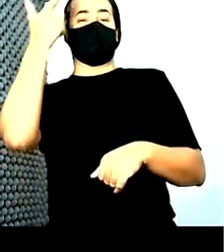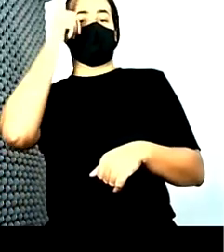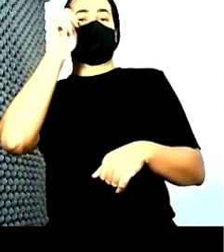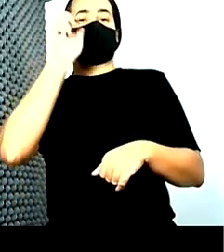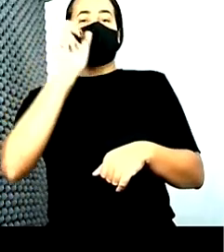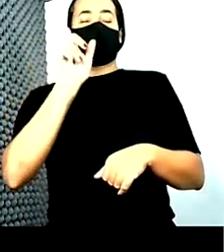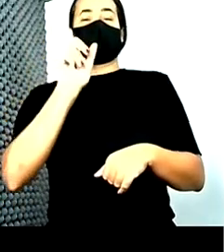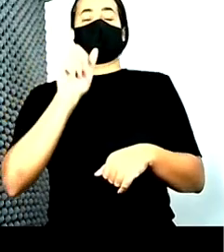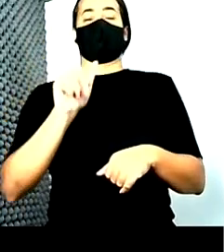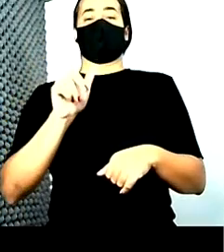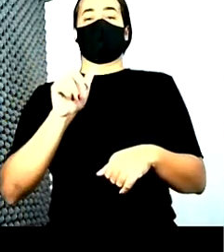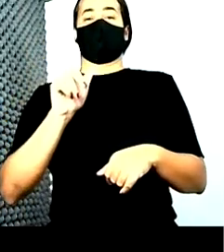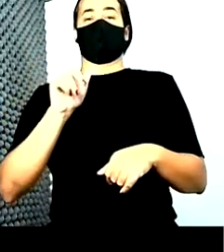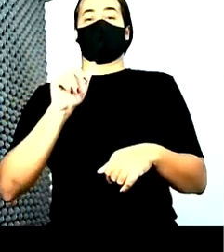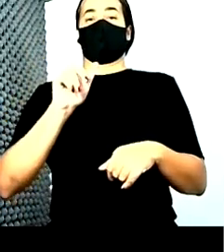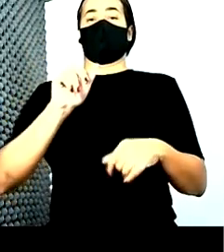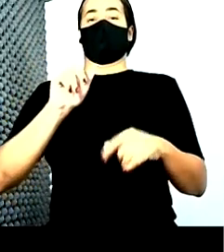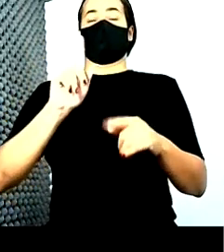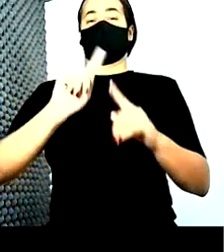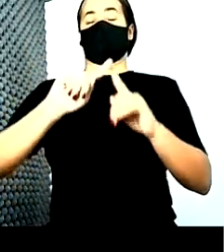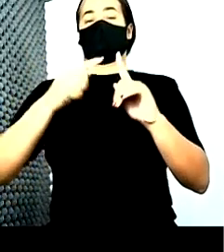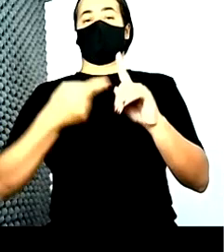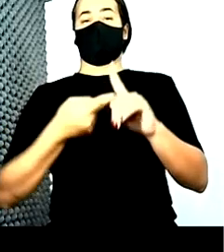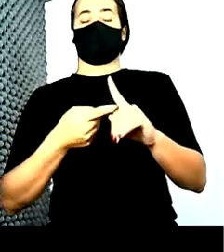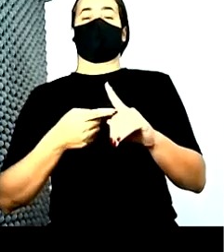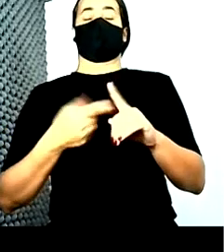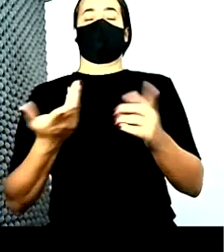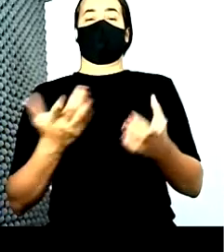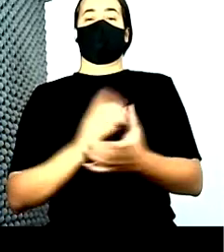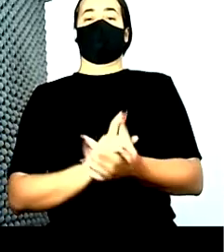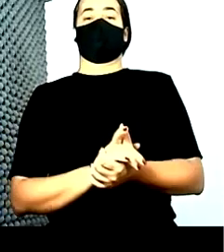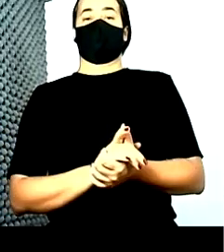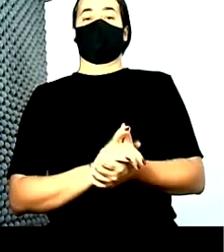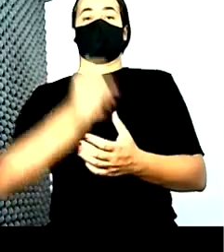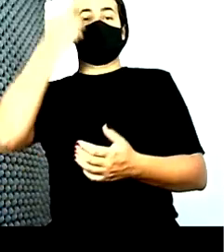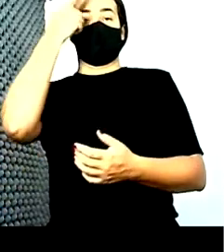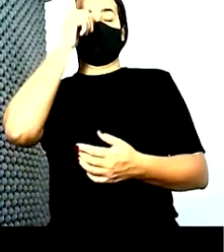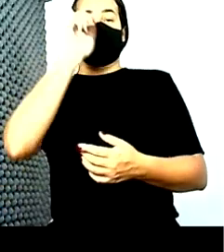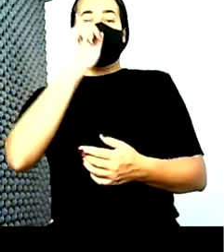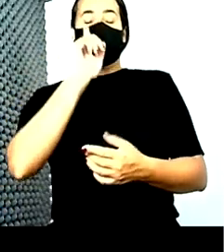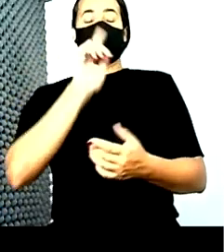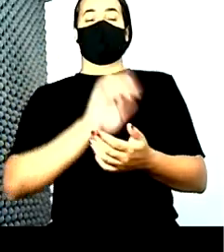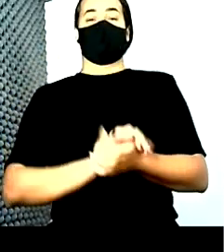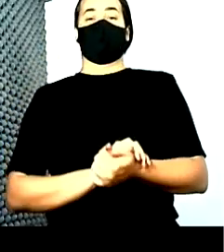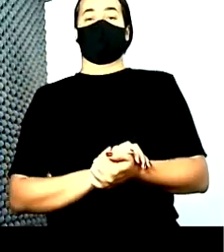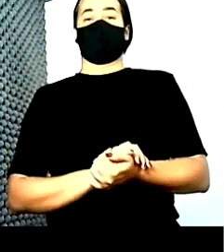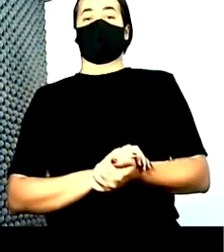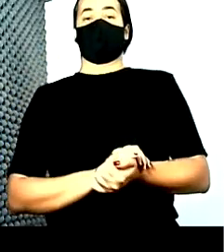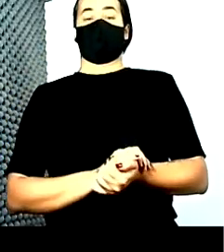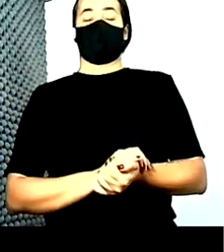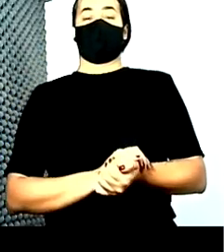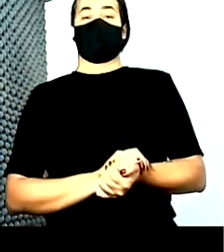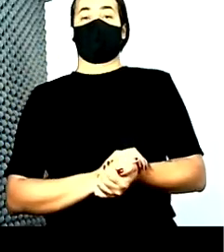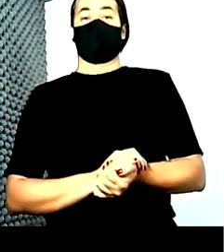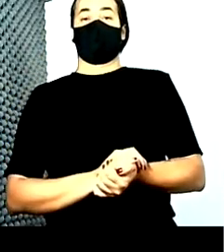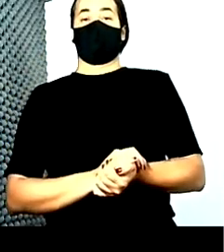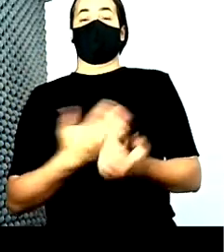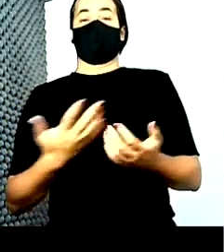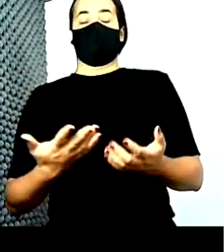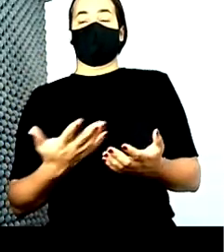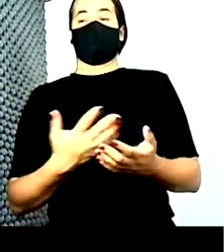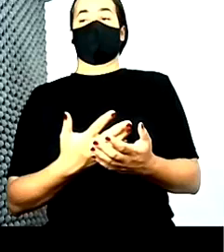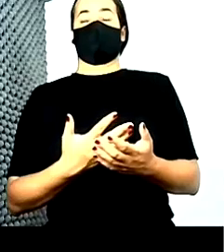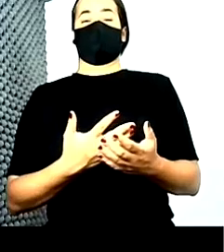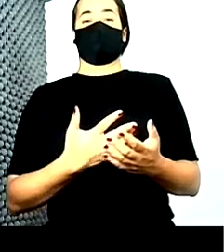é esse processo de puberdade que vai nos dar a capacidade de se reproduzir. Ela vai abranger um amplo conjunto